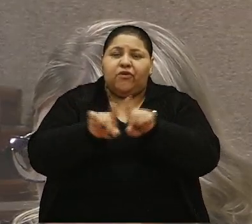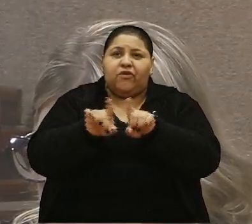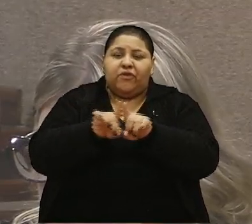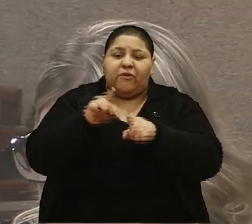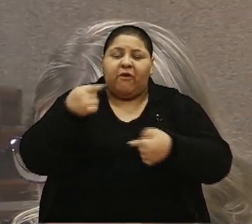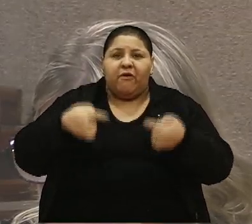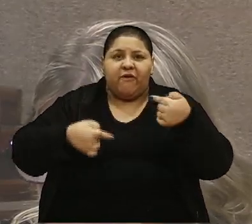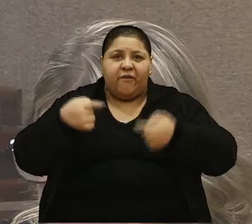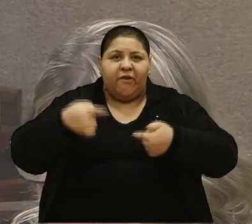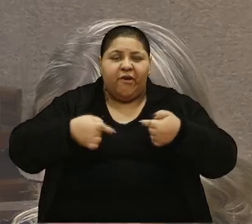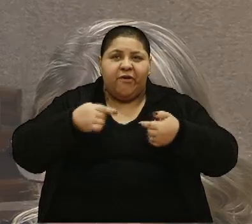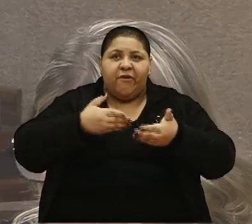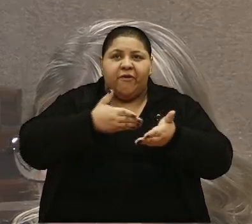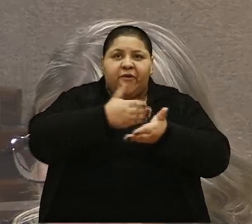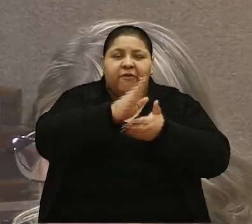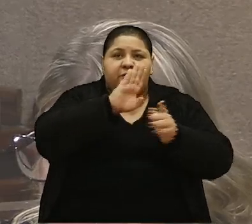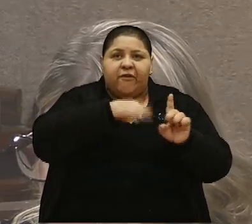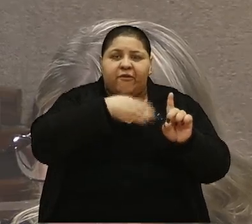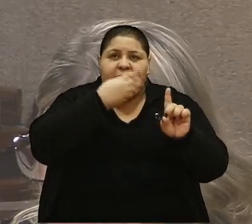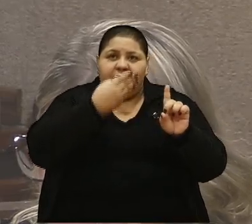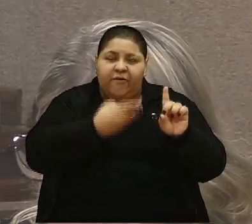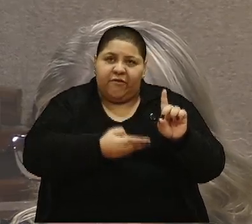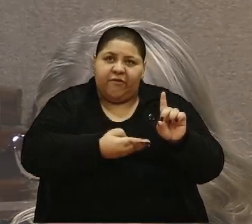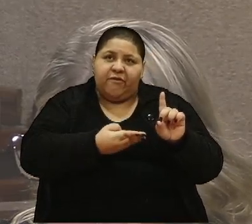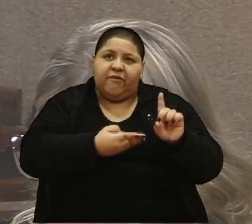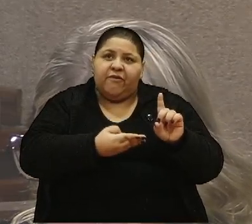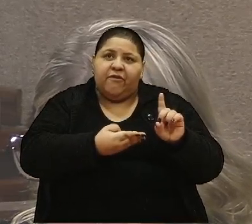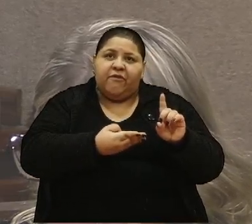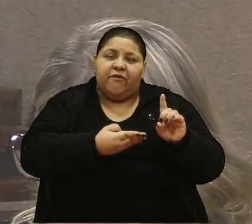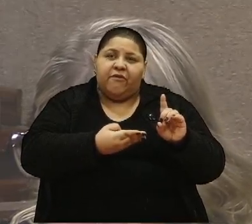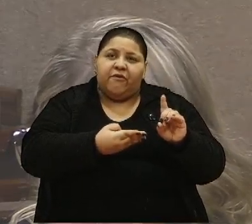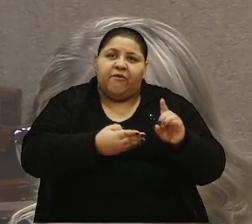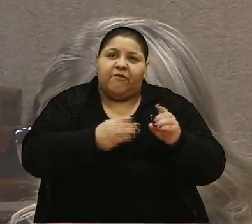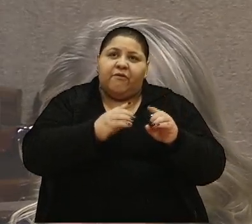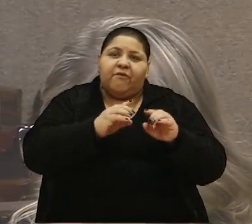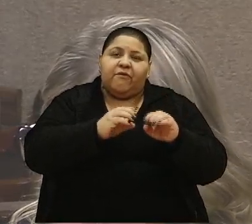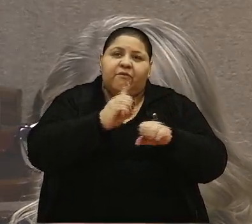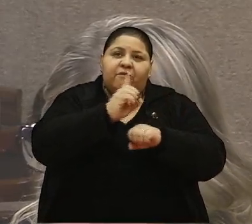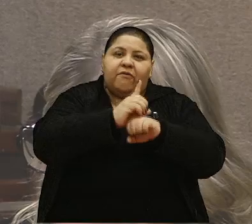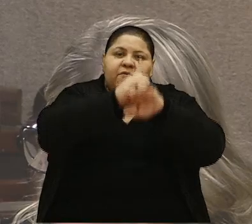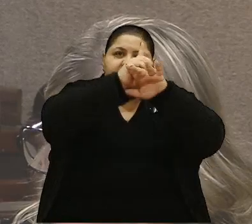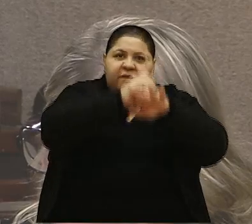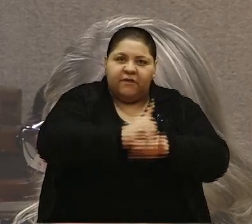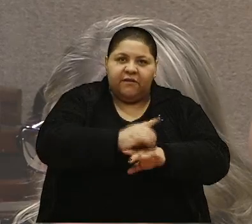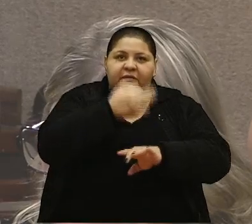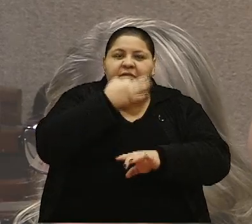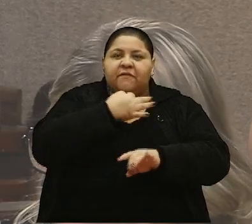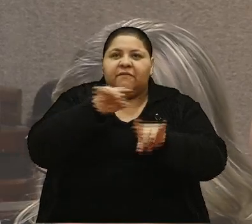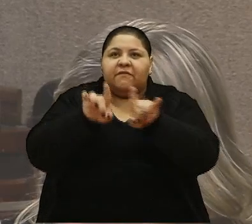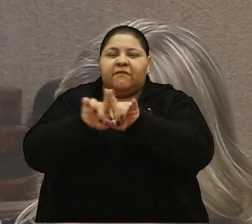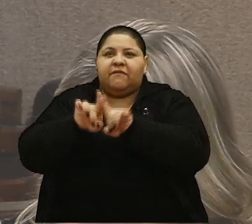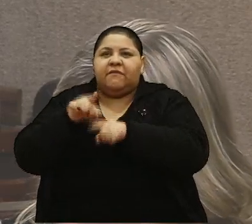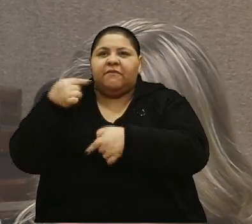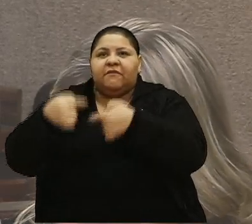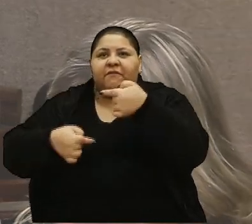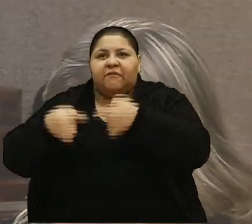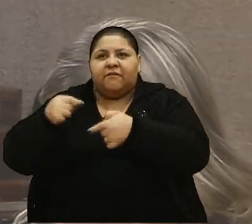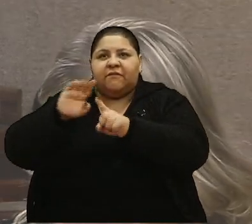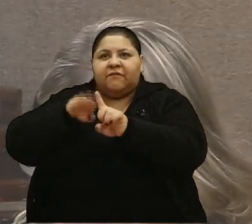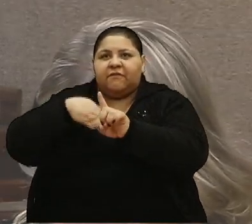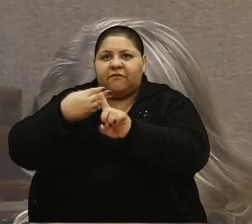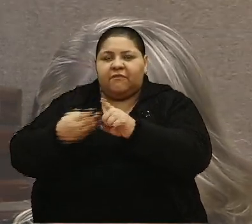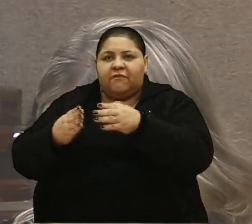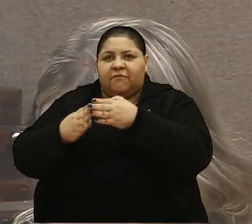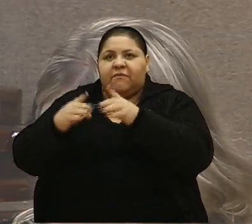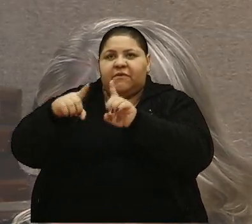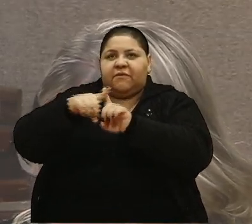discute a aprovação de uma homenagem para a Diocese de Caxias do Sul, nós também discutimos a homenagem para a Igreja